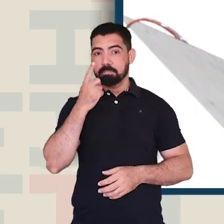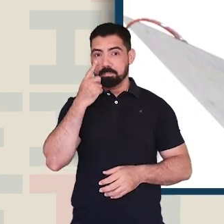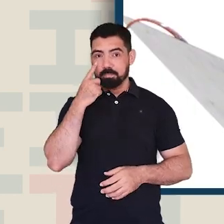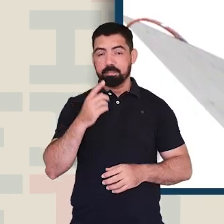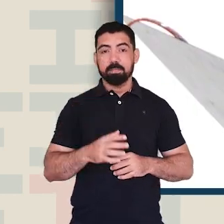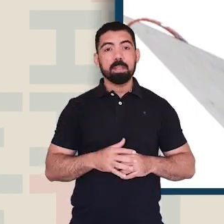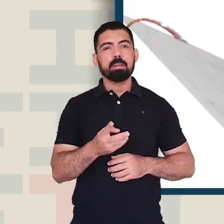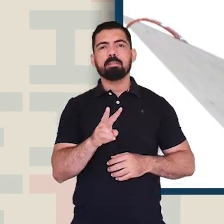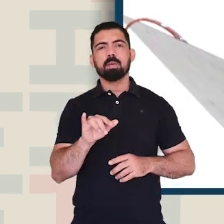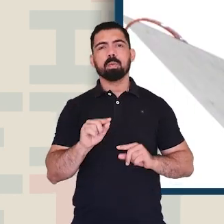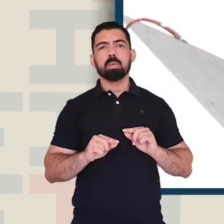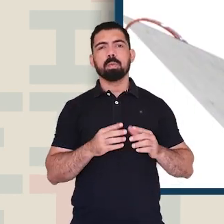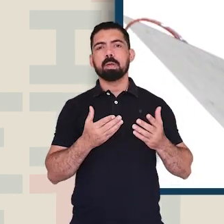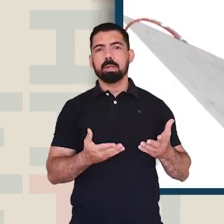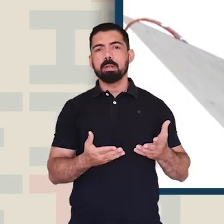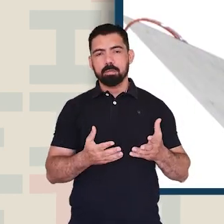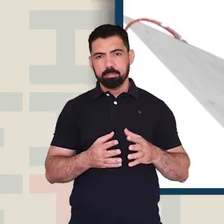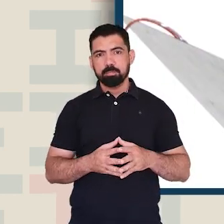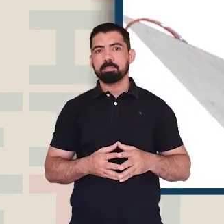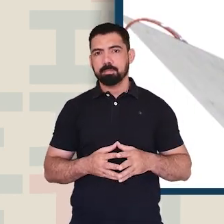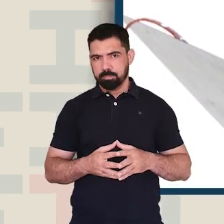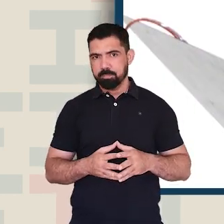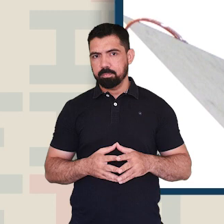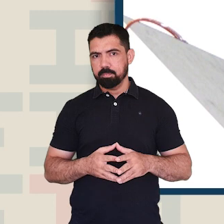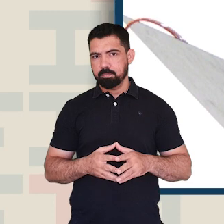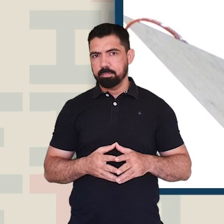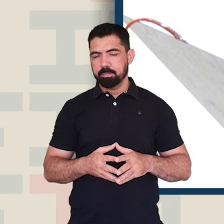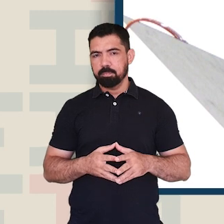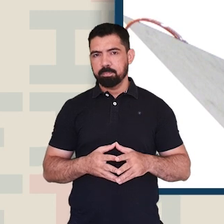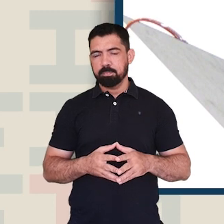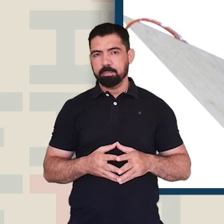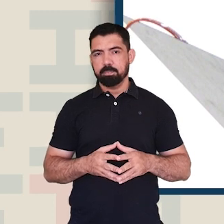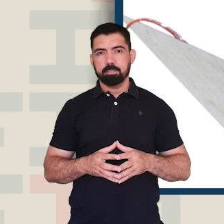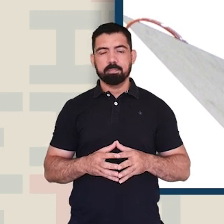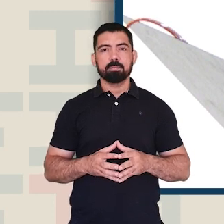Aí por aí vai. Tá?